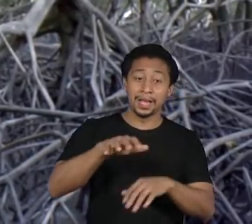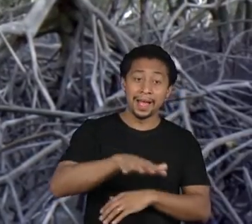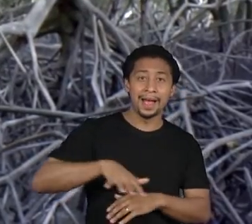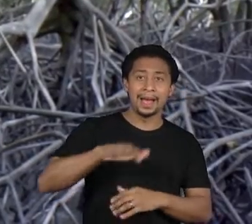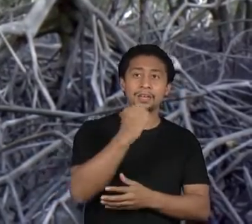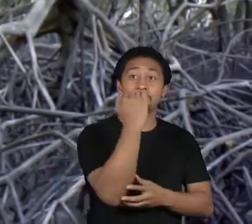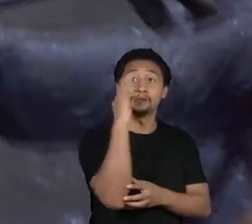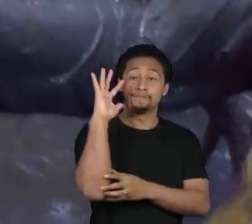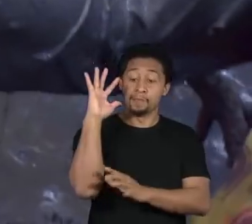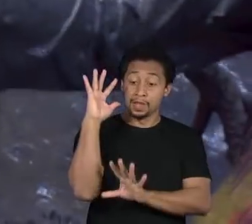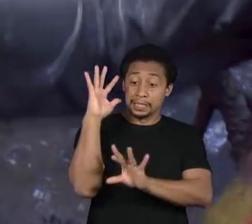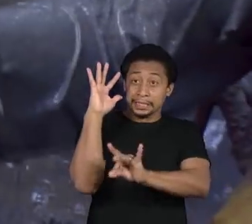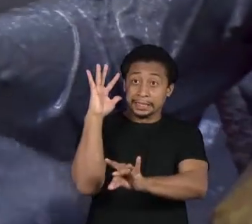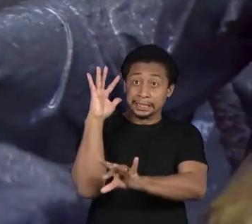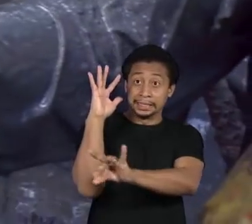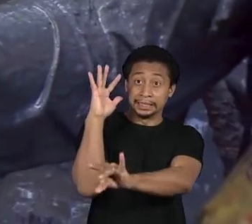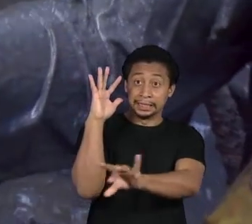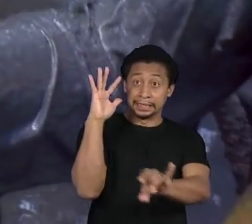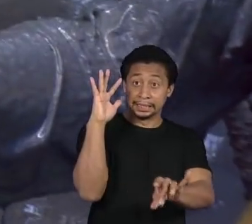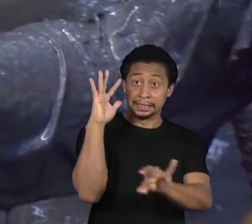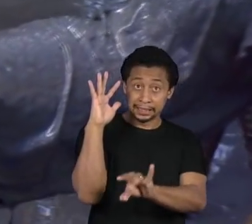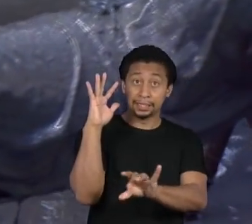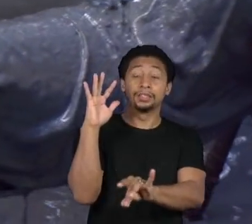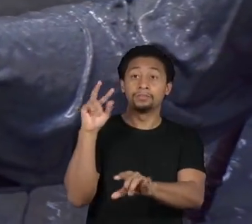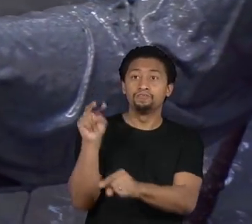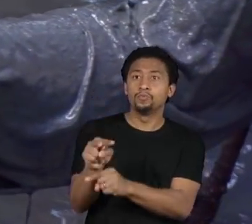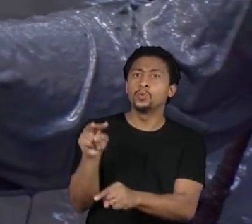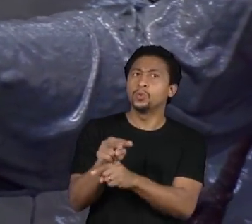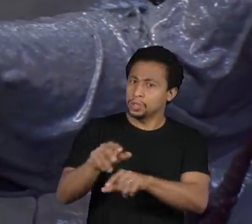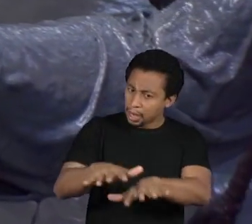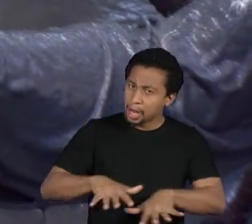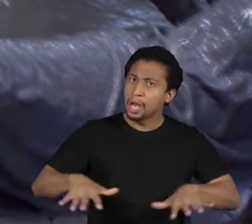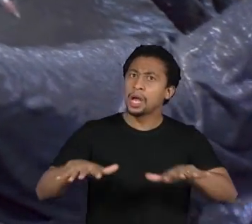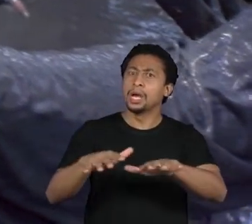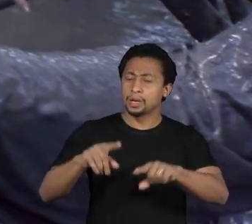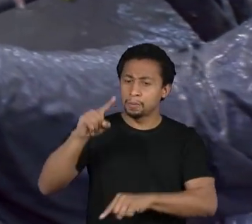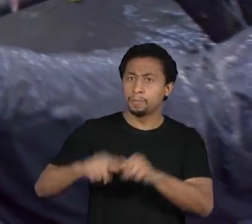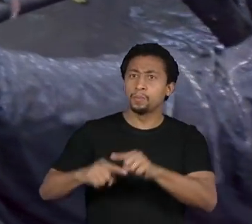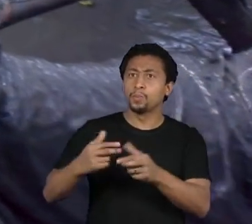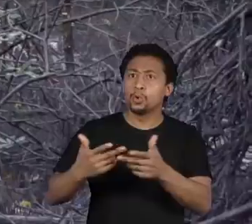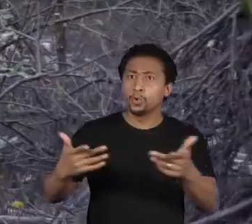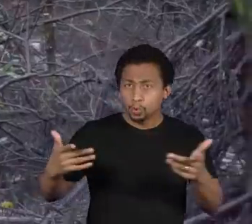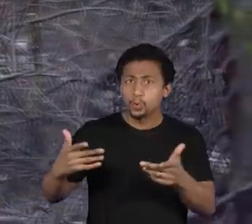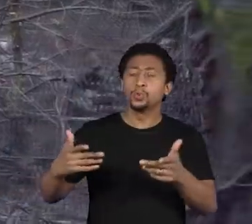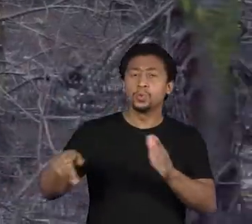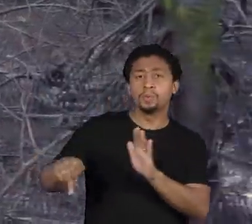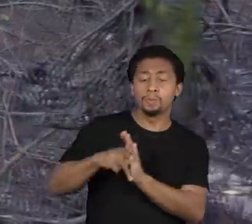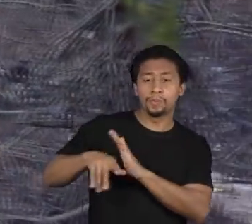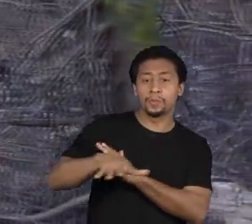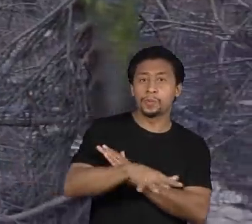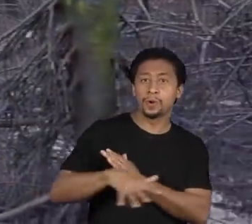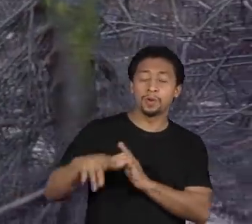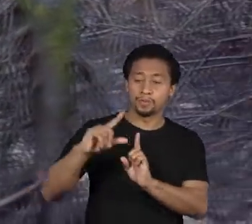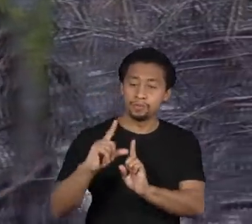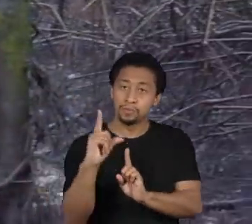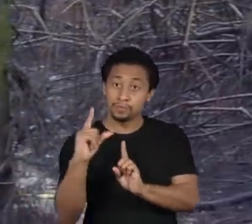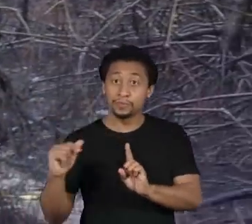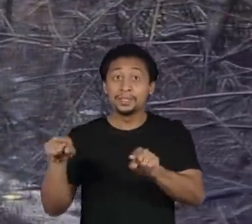da Amazônia, ecossistema rico em matéria orgânica, refúgio de espécies marinhas.